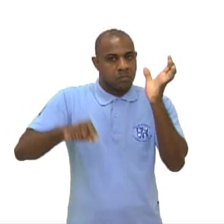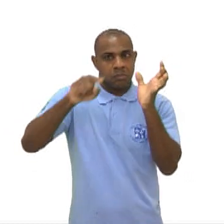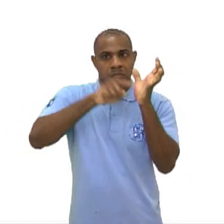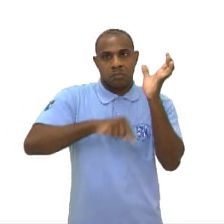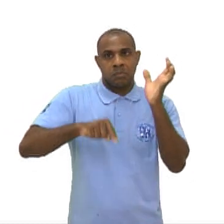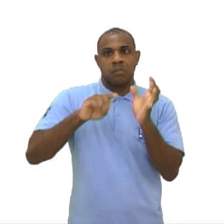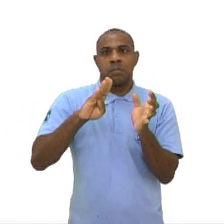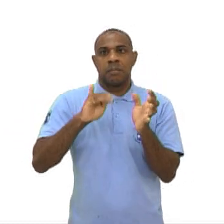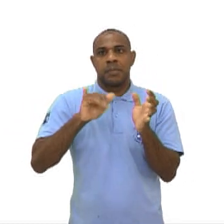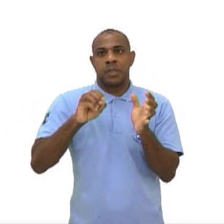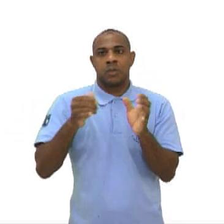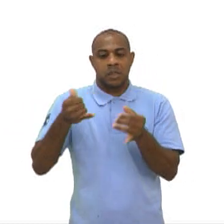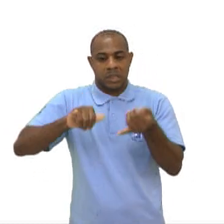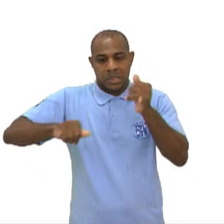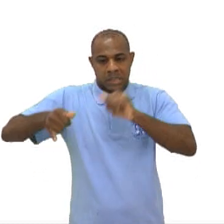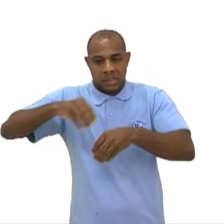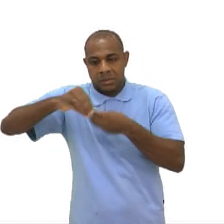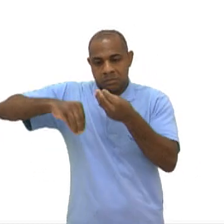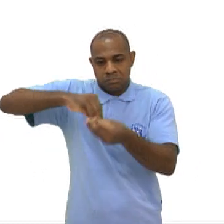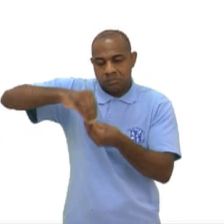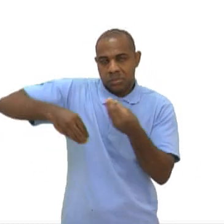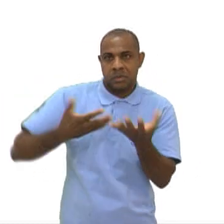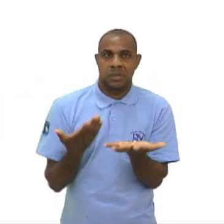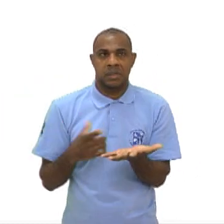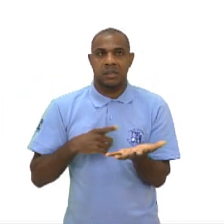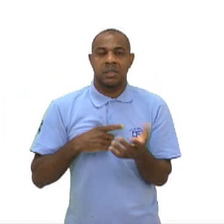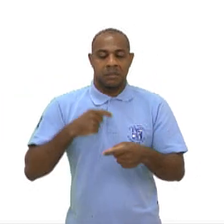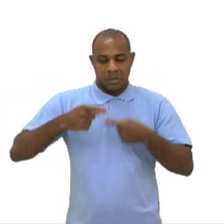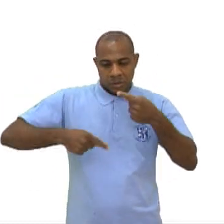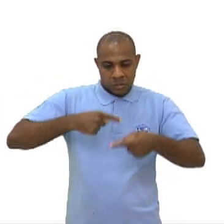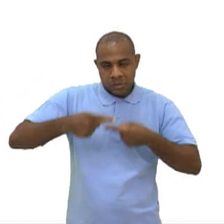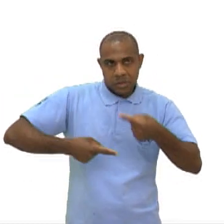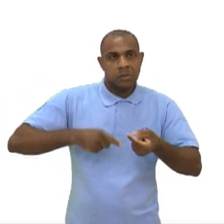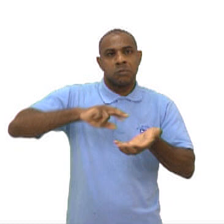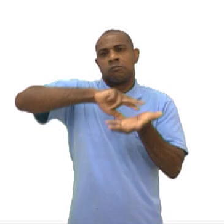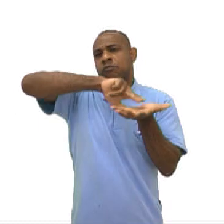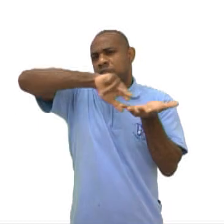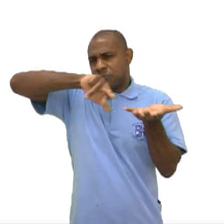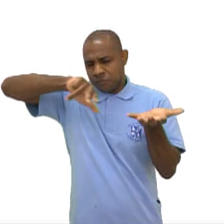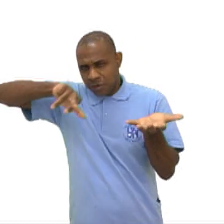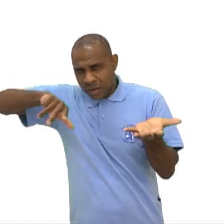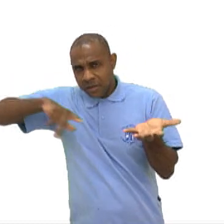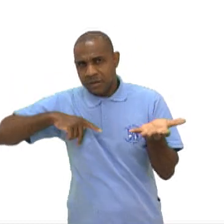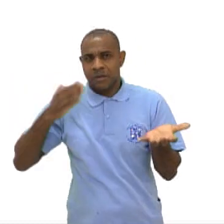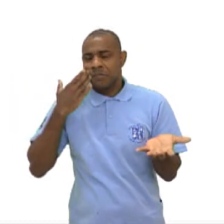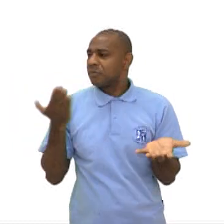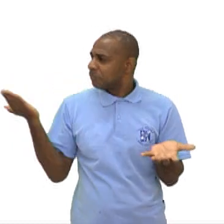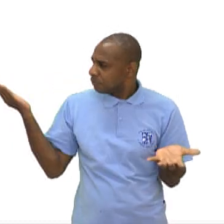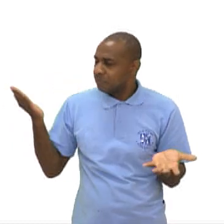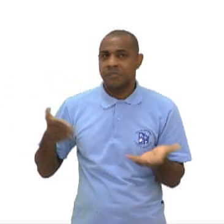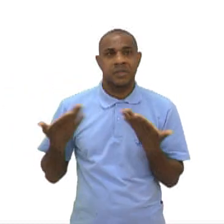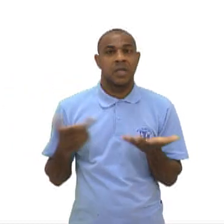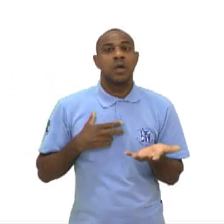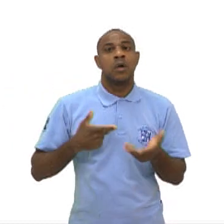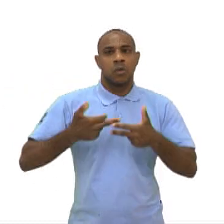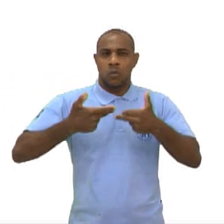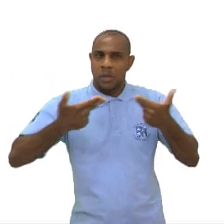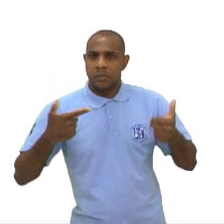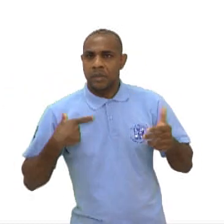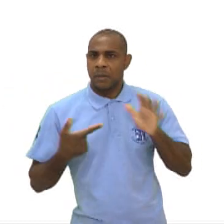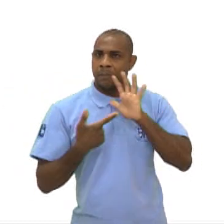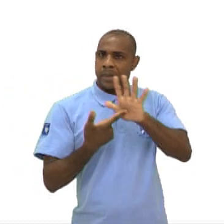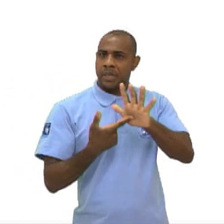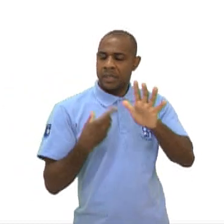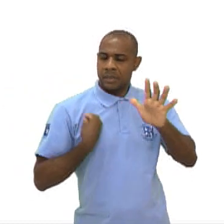biogeoquímicos. Além do ciclo da água, existem os ciclos do carbono, do enxofre, do fósforo, do nitrogênio e do oxigênio. O elemento que está presente